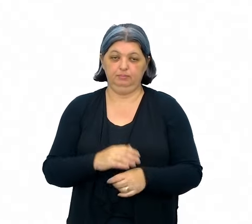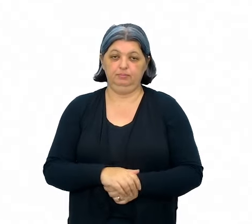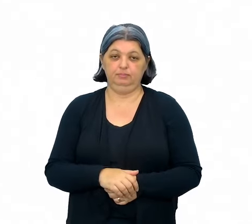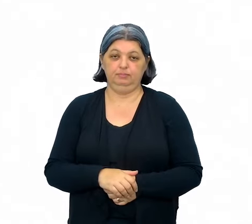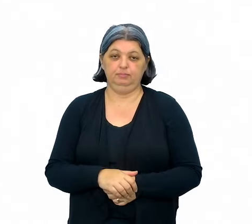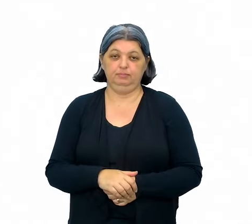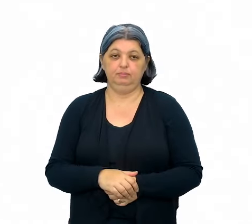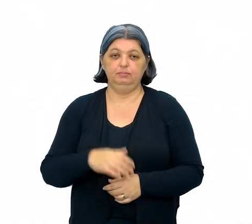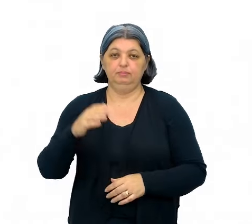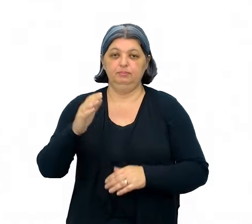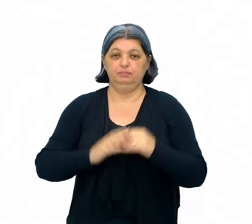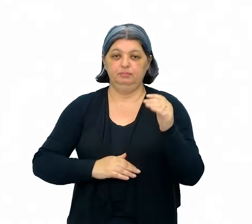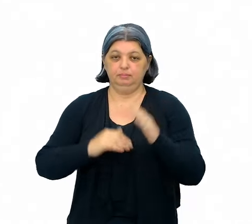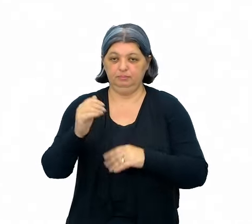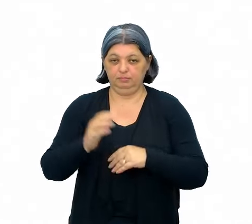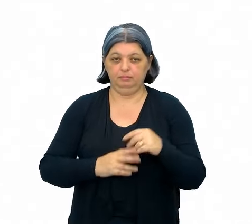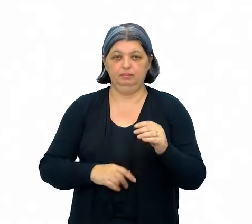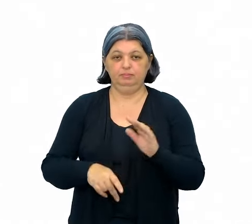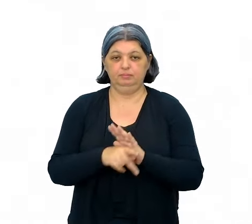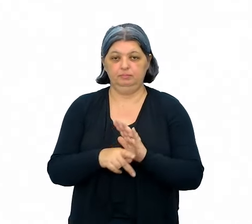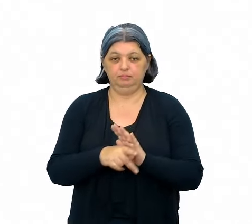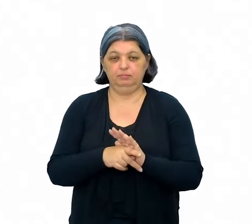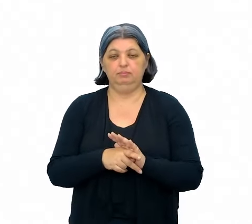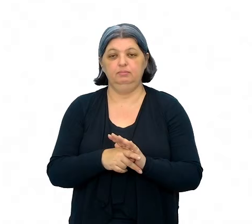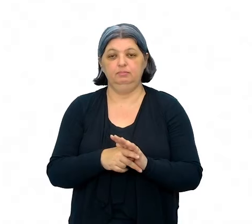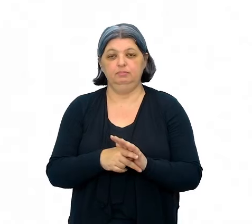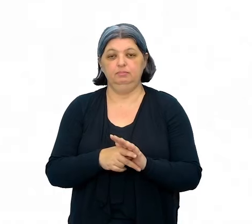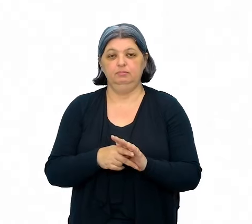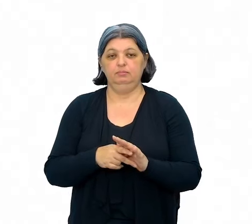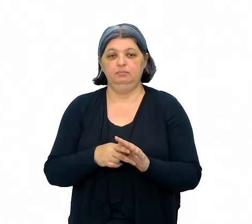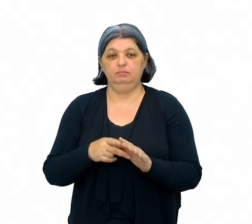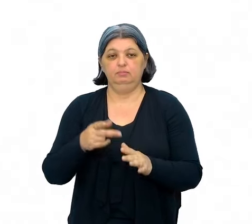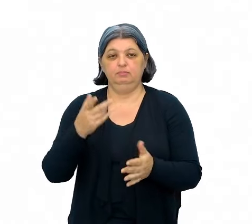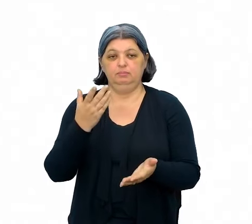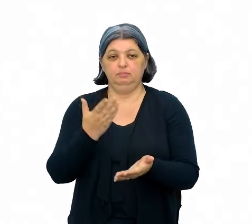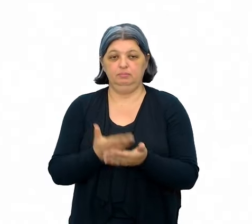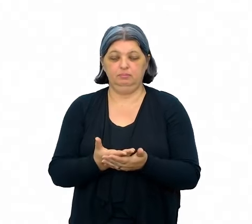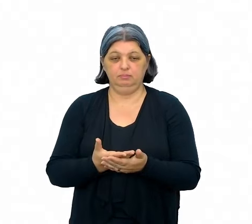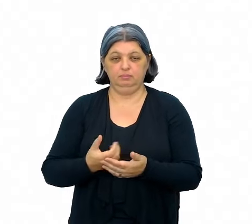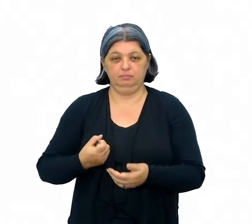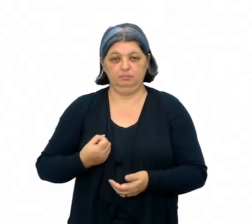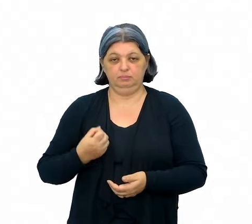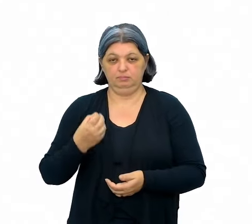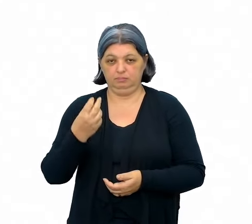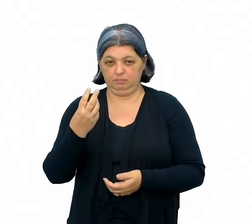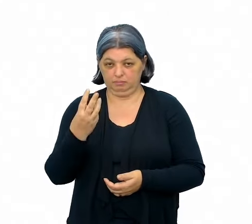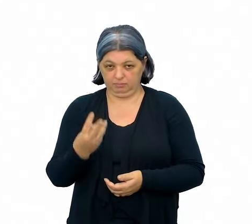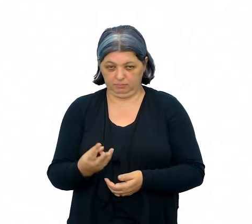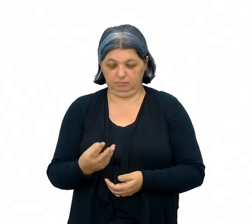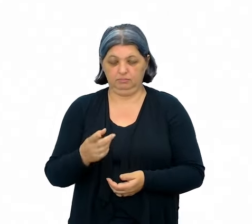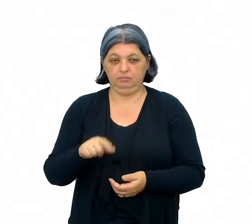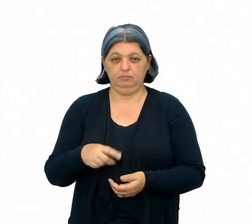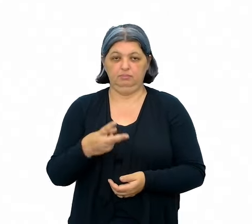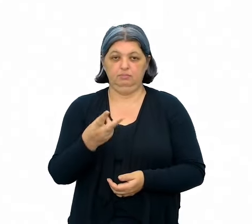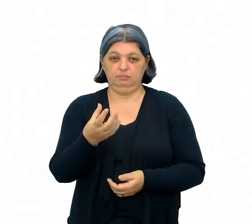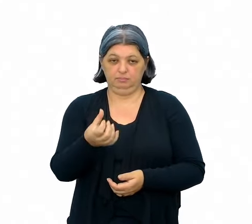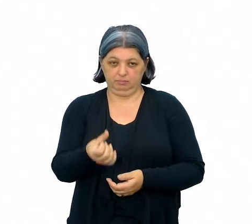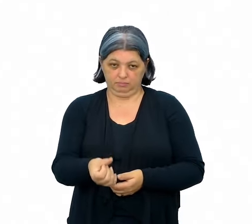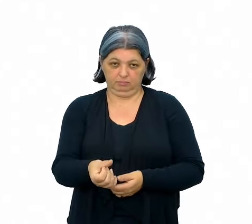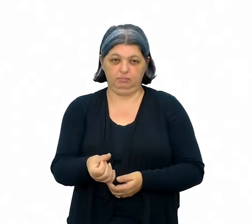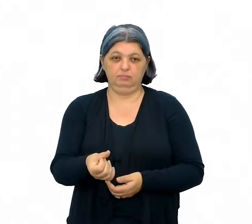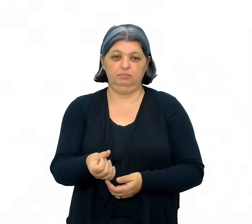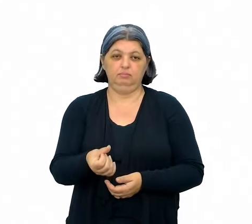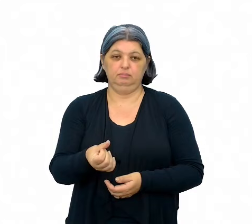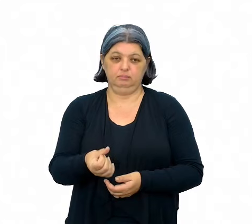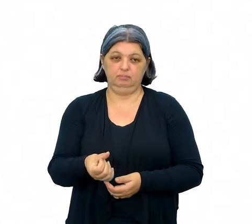as habilidades que estão envolvidas na aula 3, que é a 26A, né?